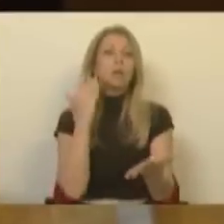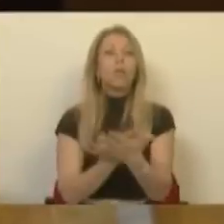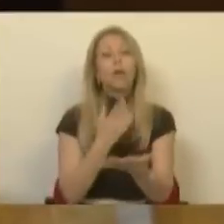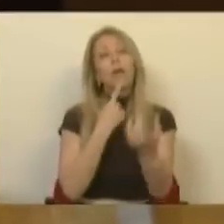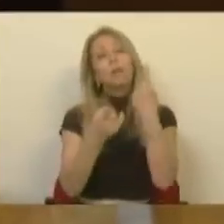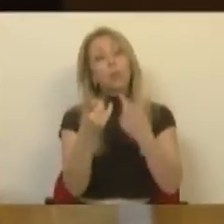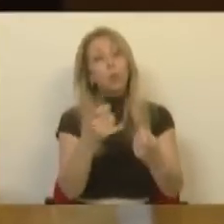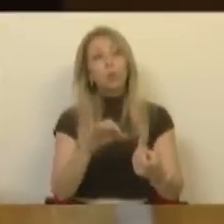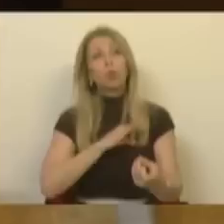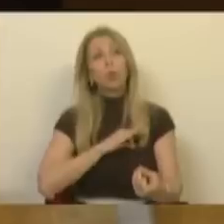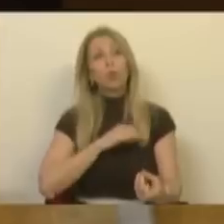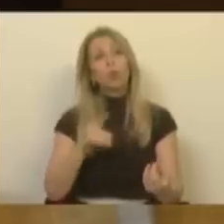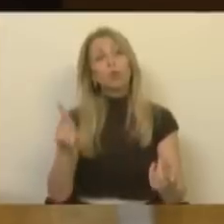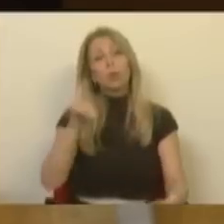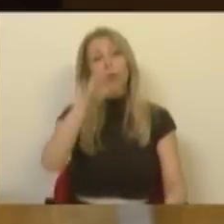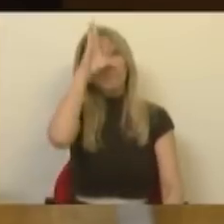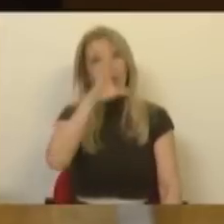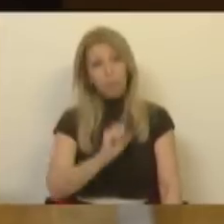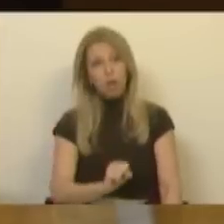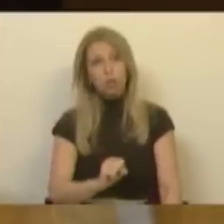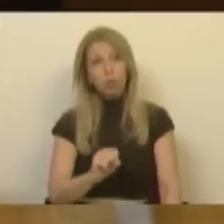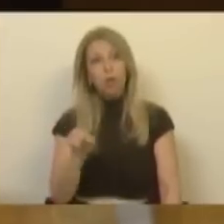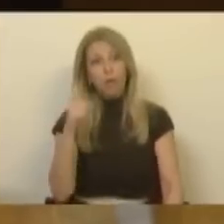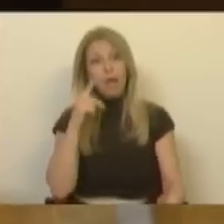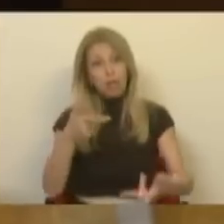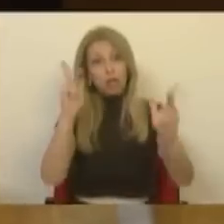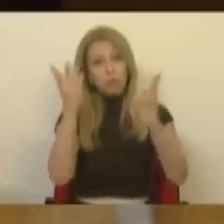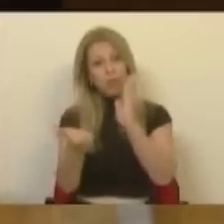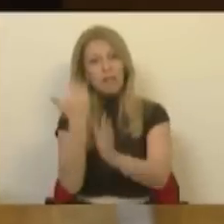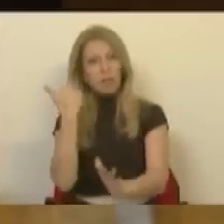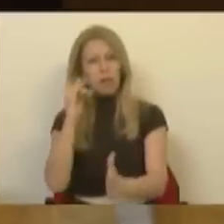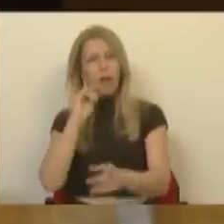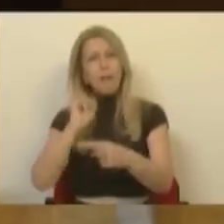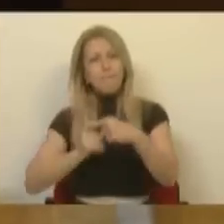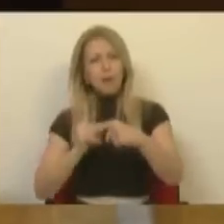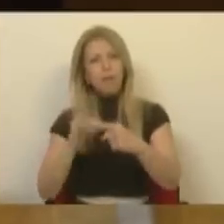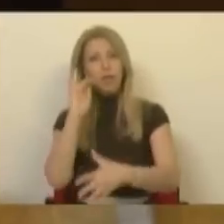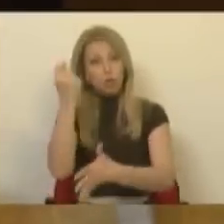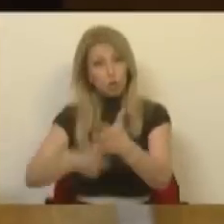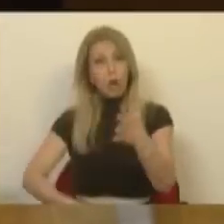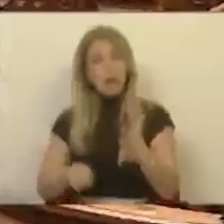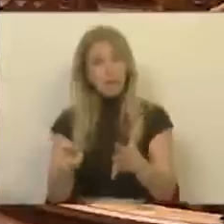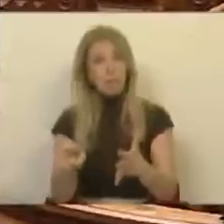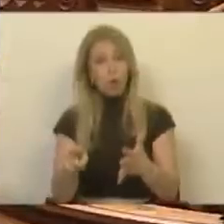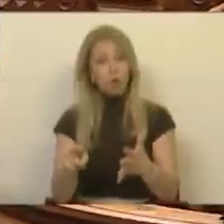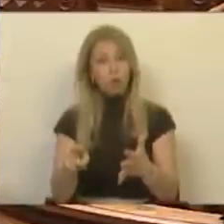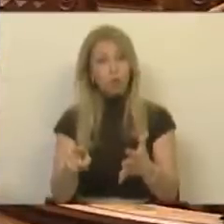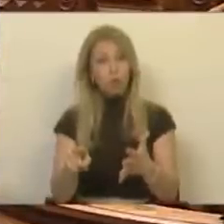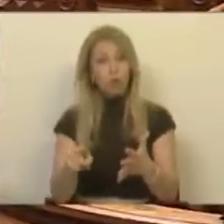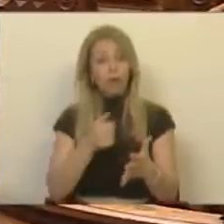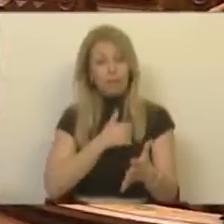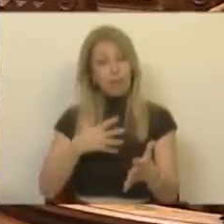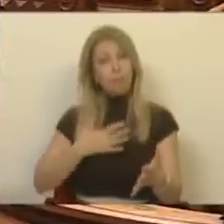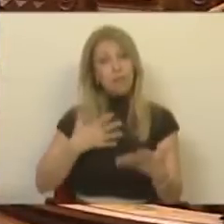disponível para revogar os benefícios fiscais que foram atribuídos à empresa para que agora vai trabalhar Rita Marques obrigado